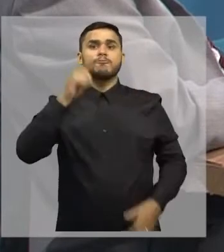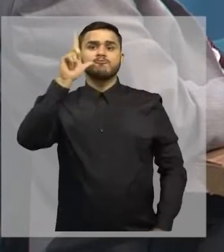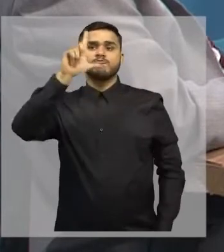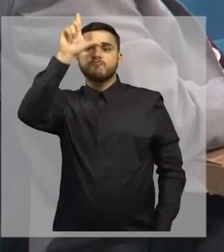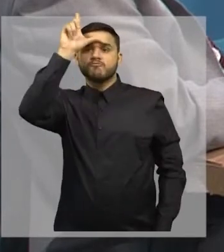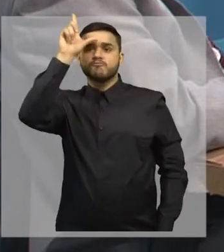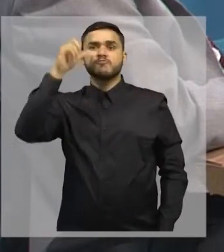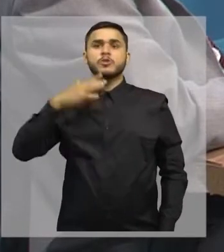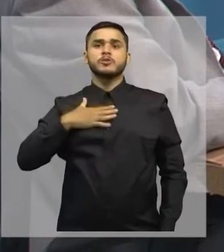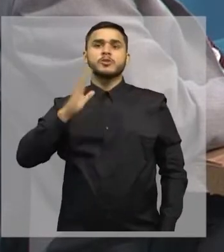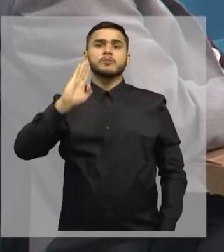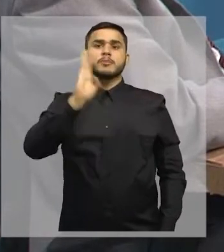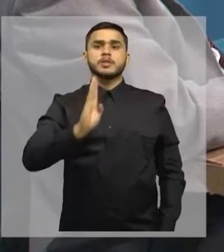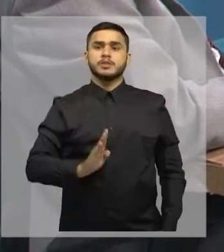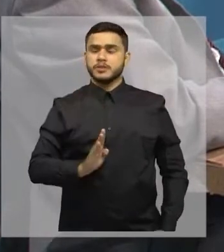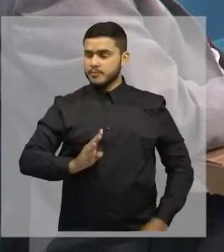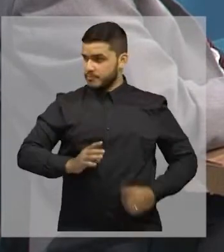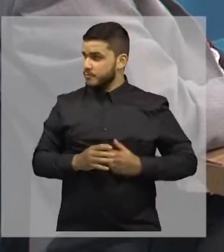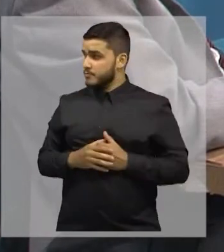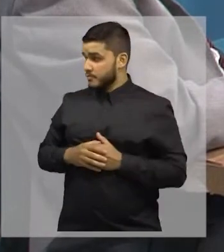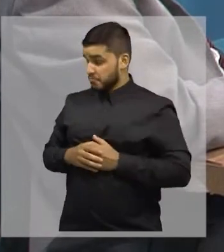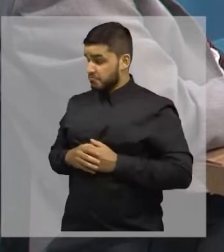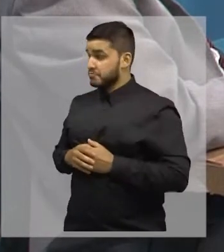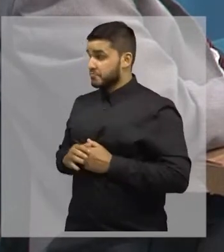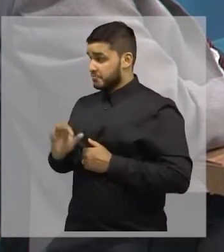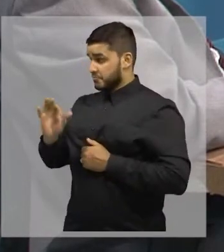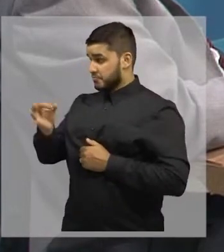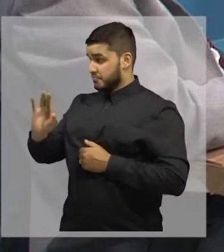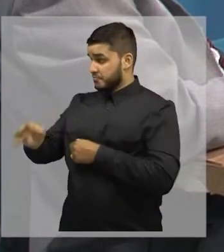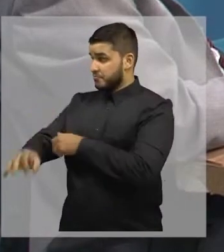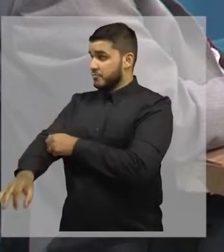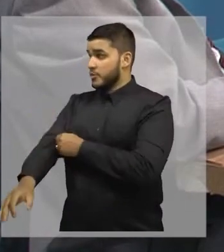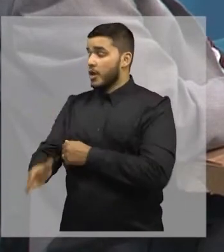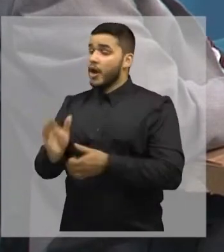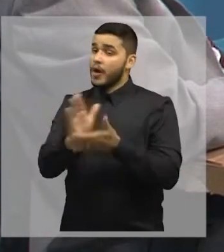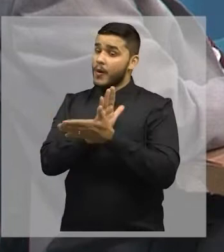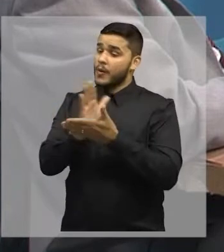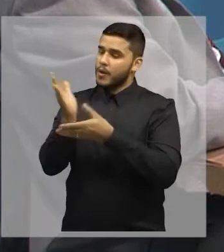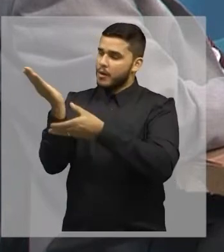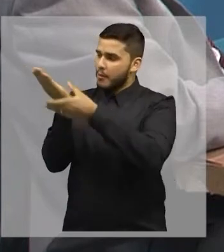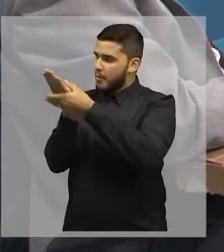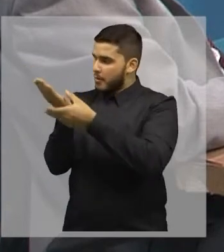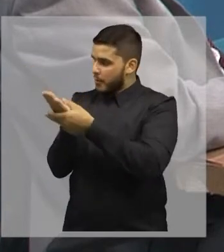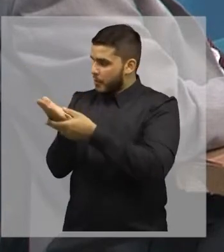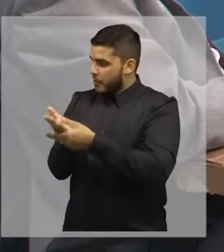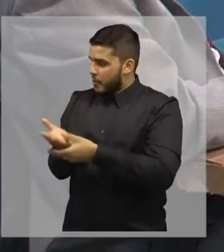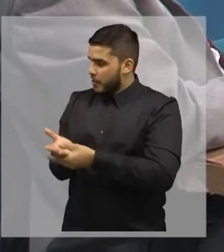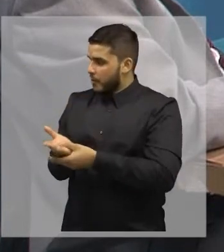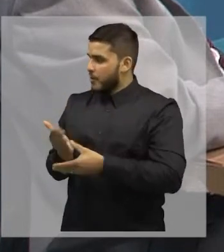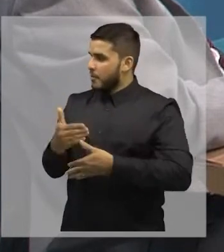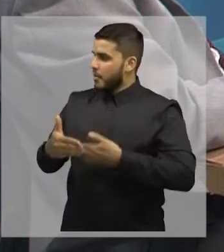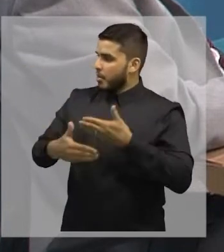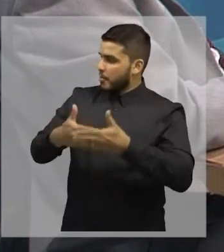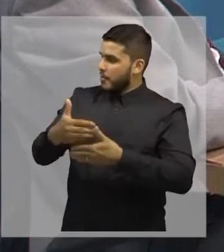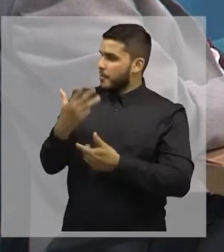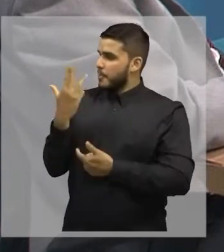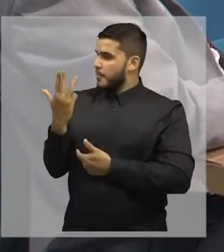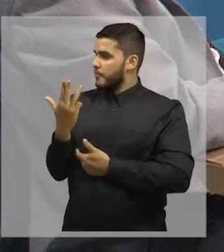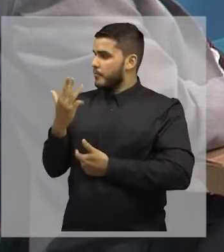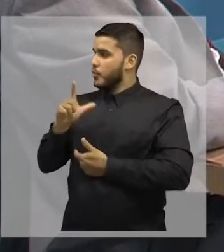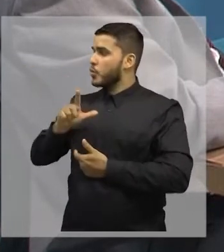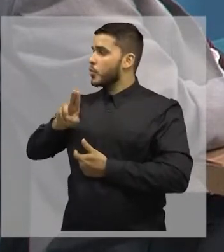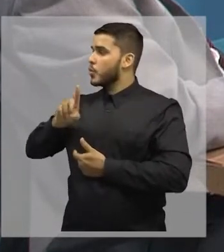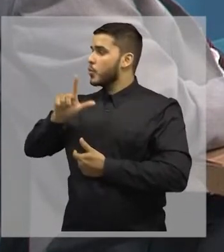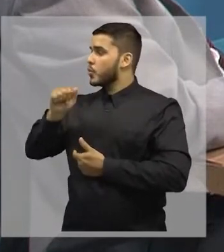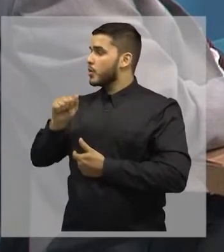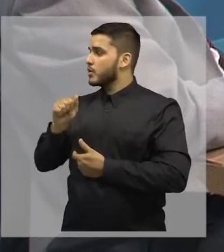me surpreende que os demais processos que estão no momento em tramitação sejam acelerados com o objetivo de